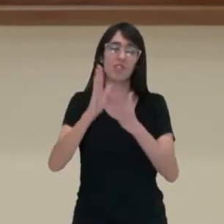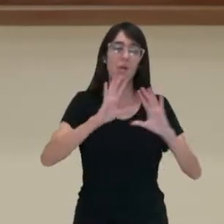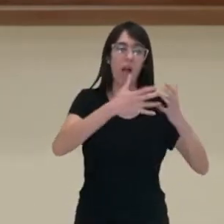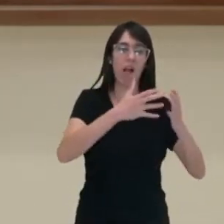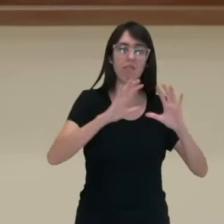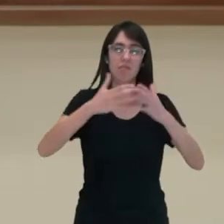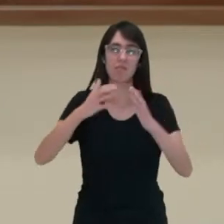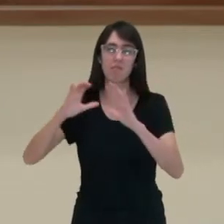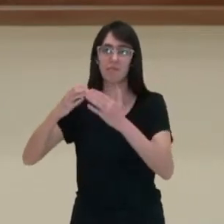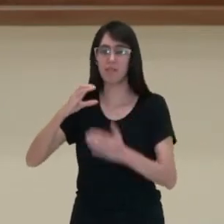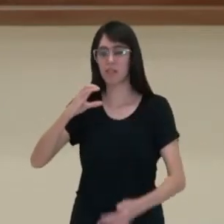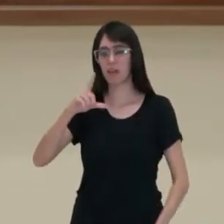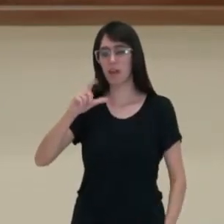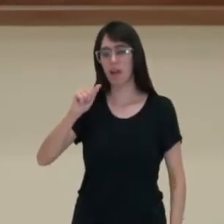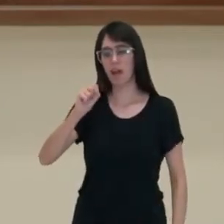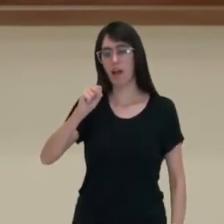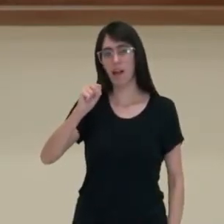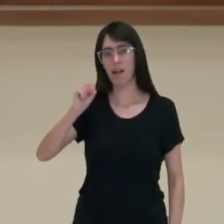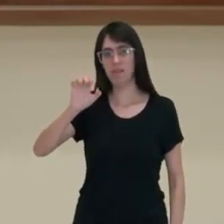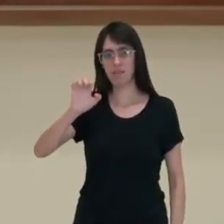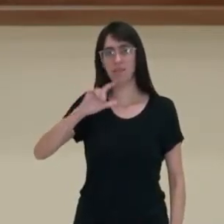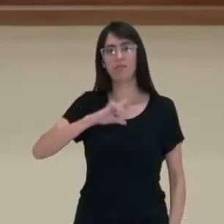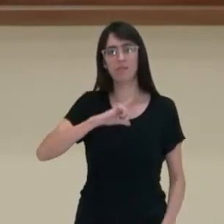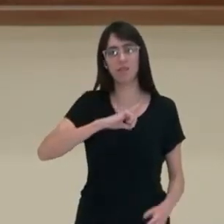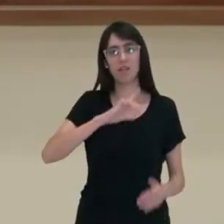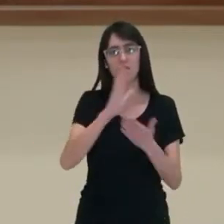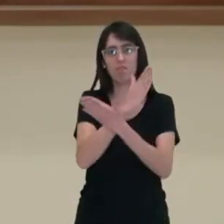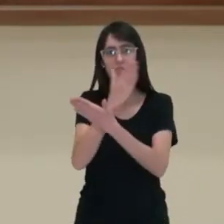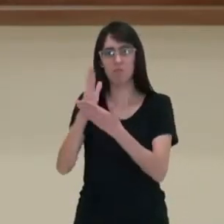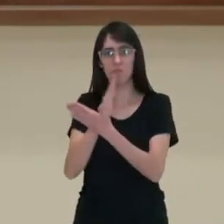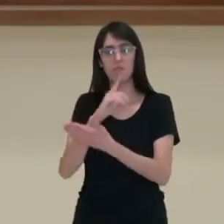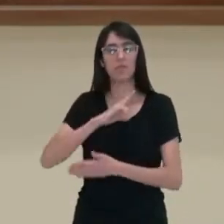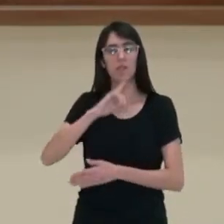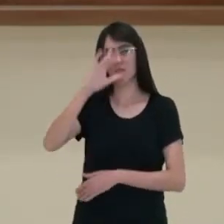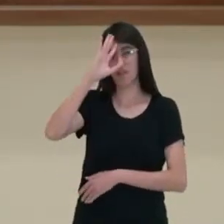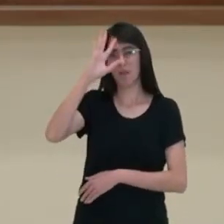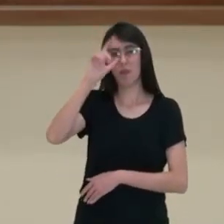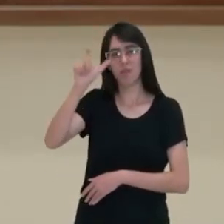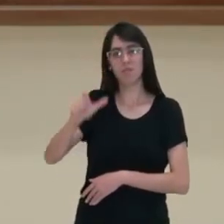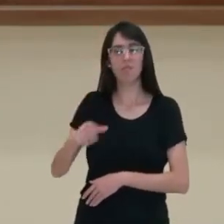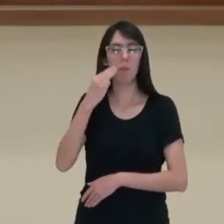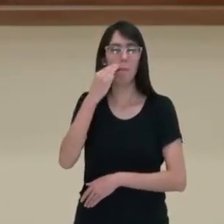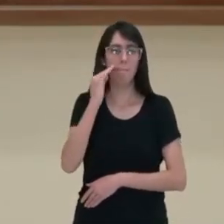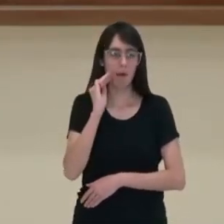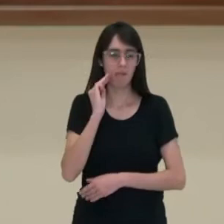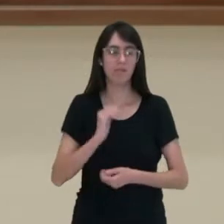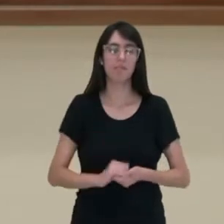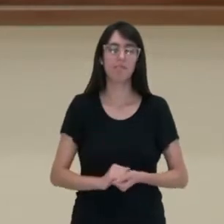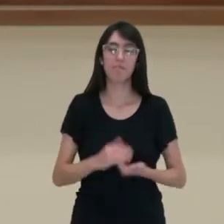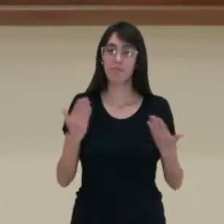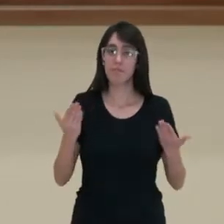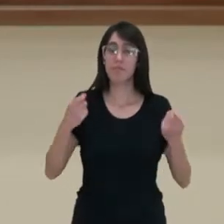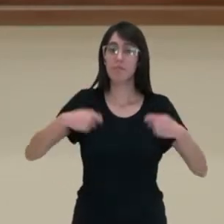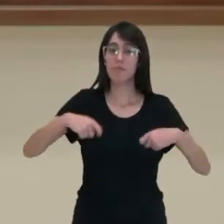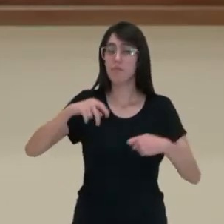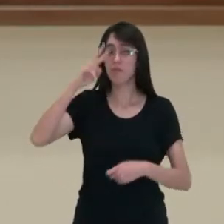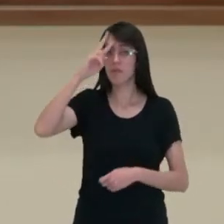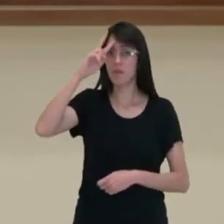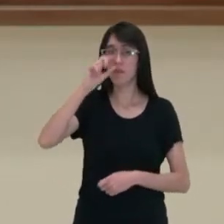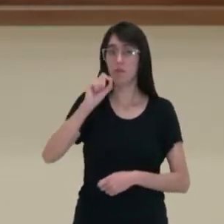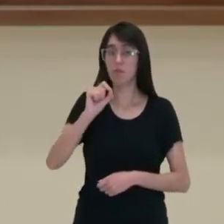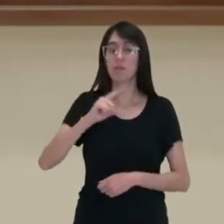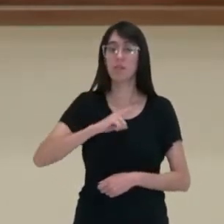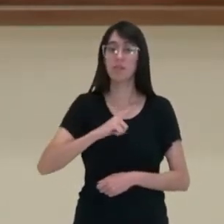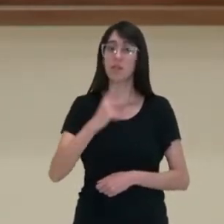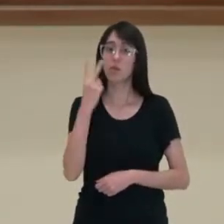estudo clássico. Nós vamos relembrar aqui um pouquinho da teoria de Karl Marx. Então, é preciso lembrar que existem duas